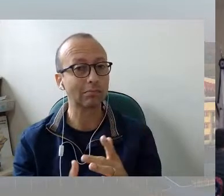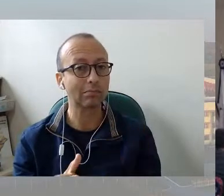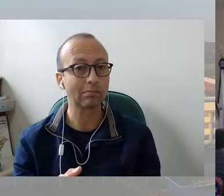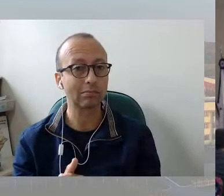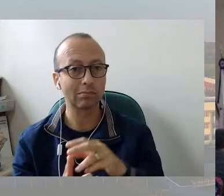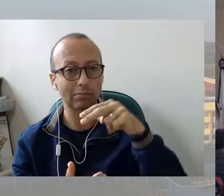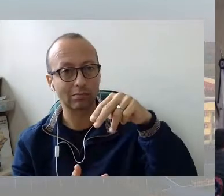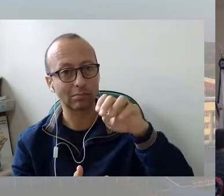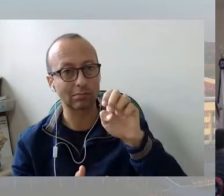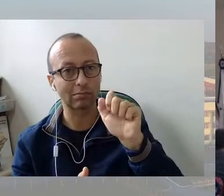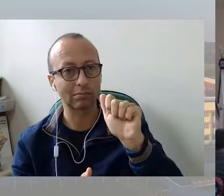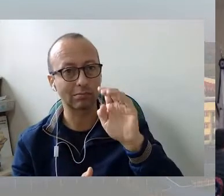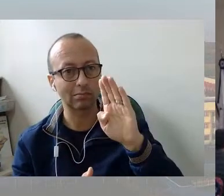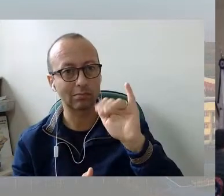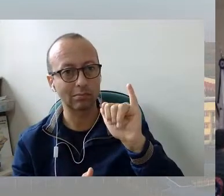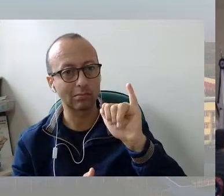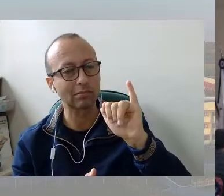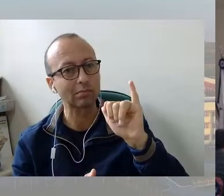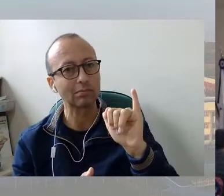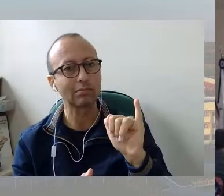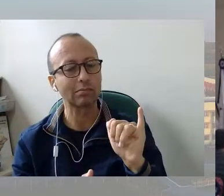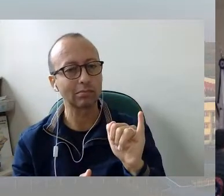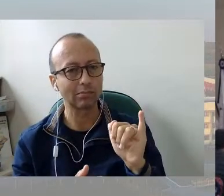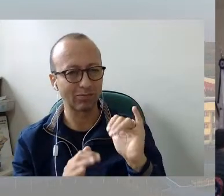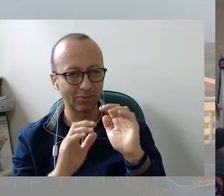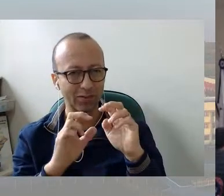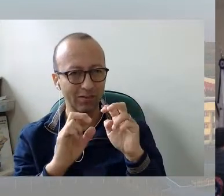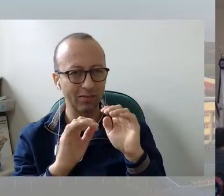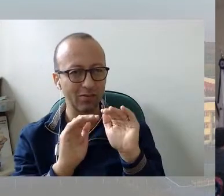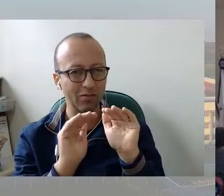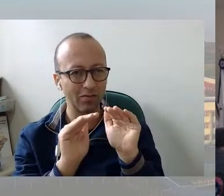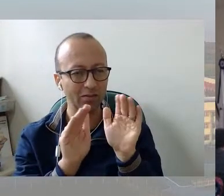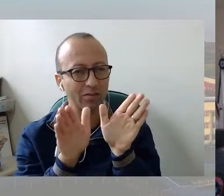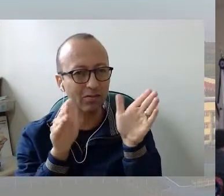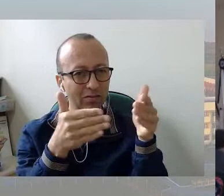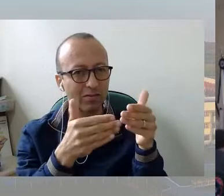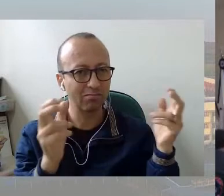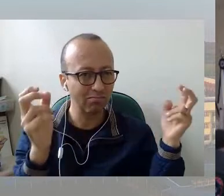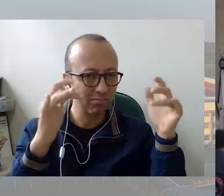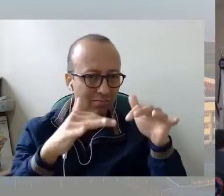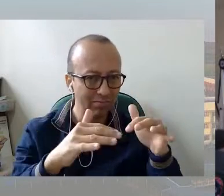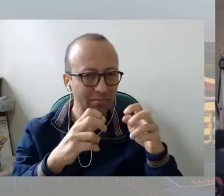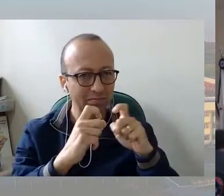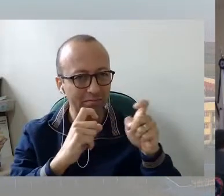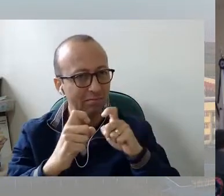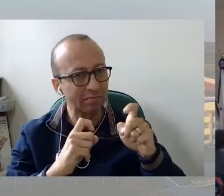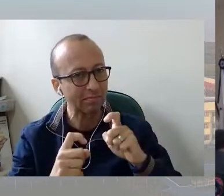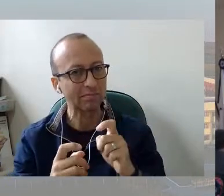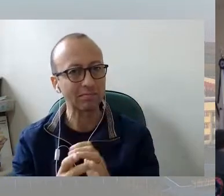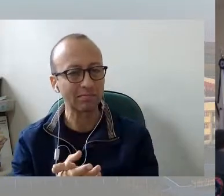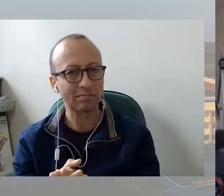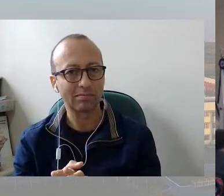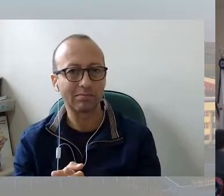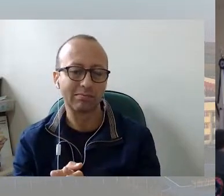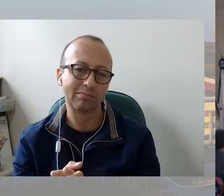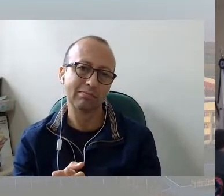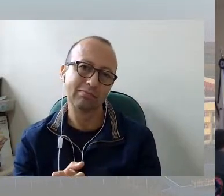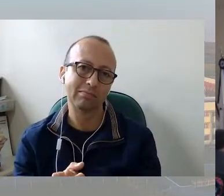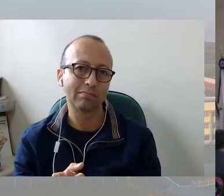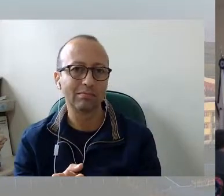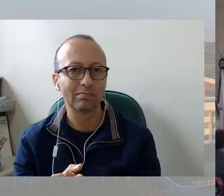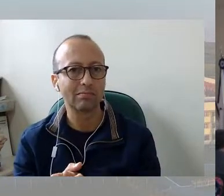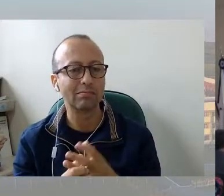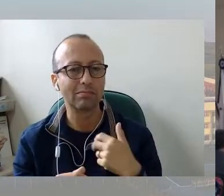NEABs estavam, teve um fórum de NEABs à tarde, e aí eu estava sentado